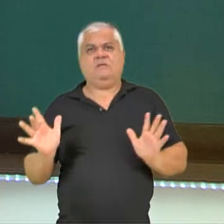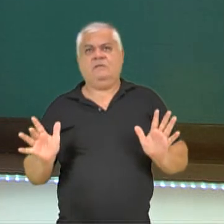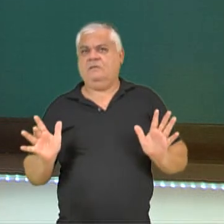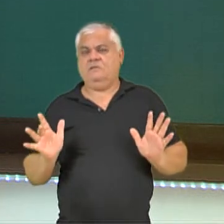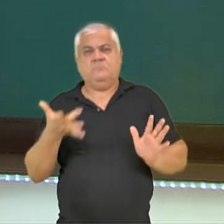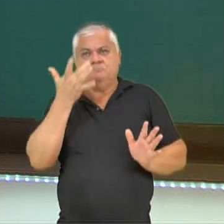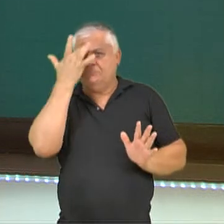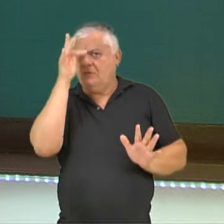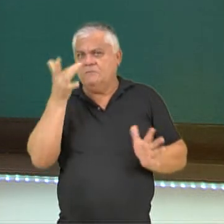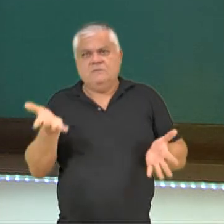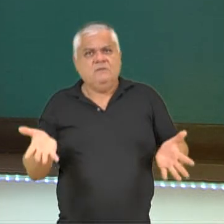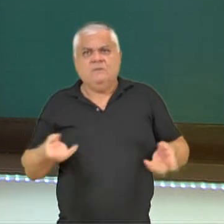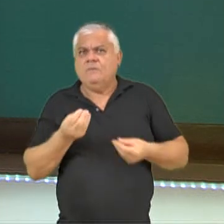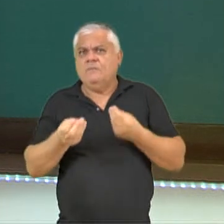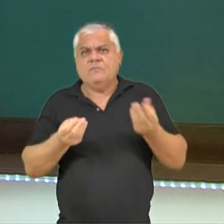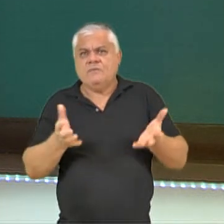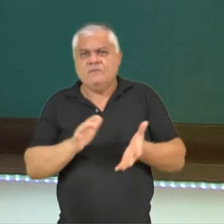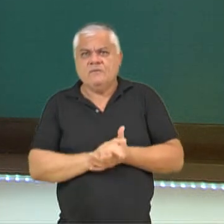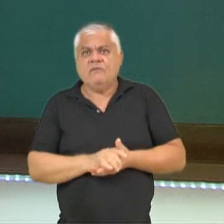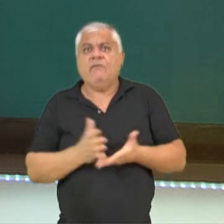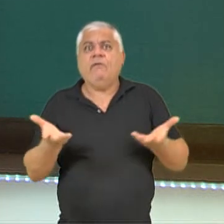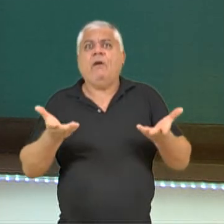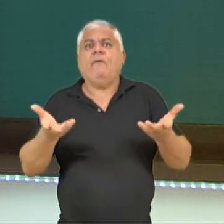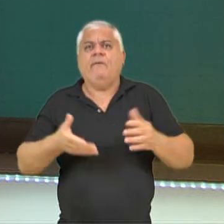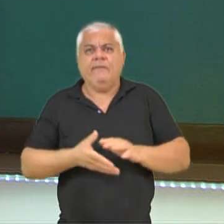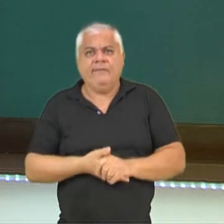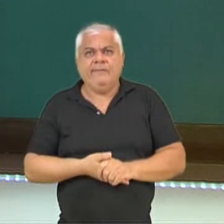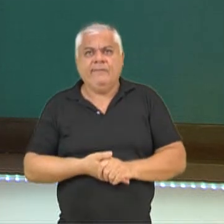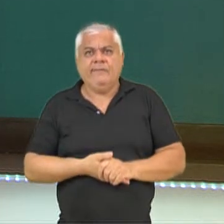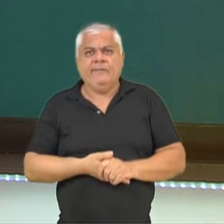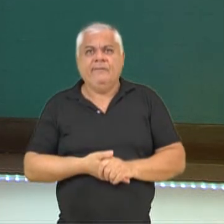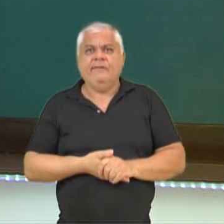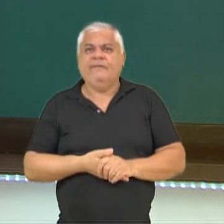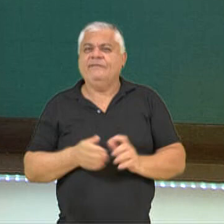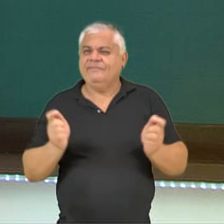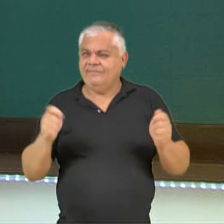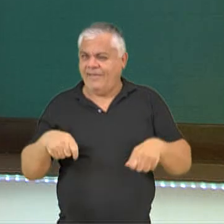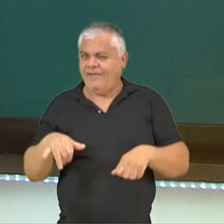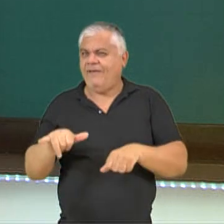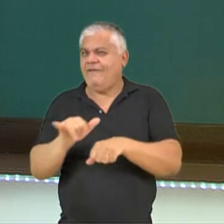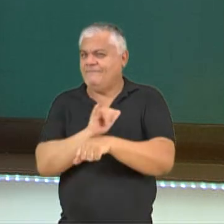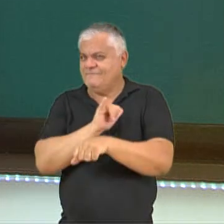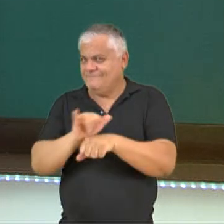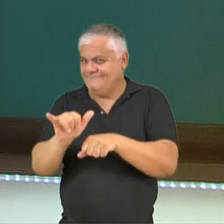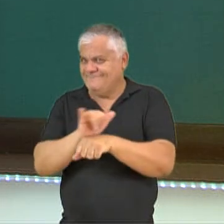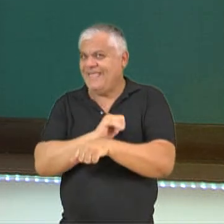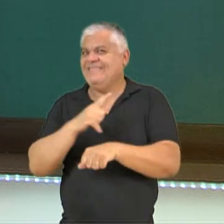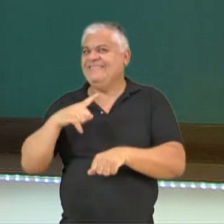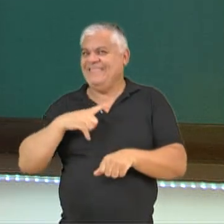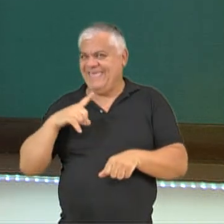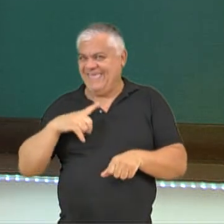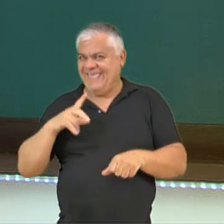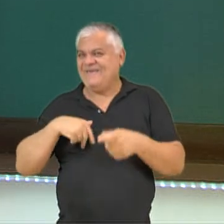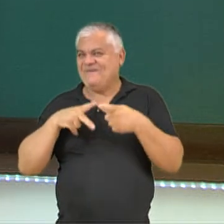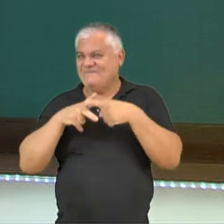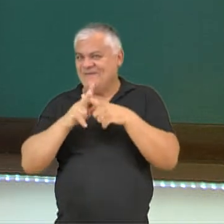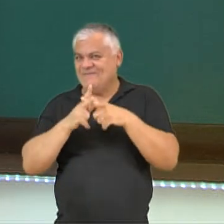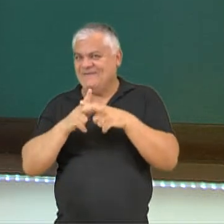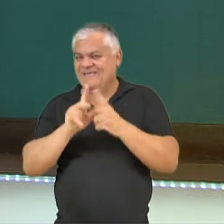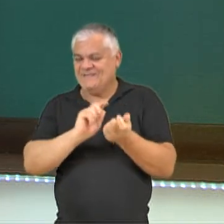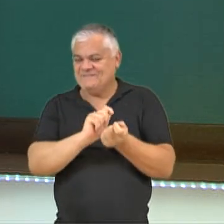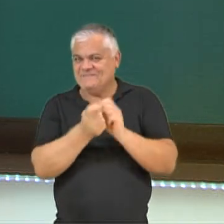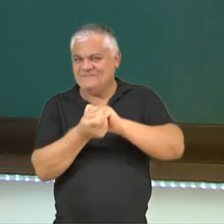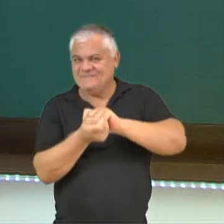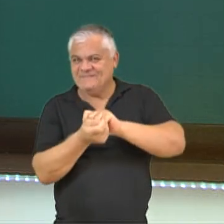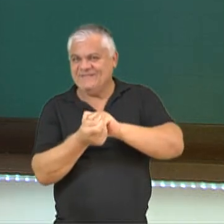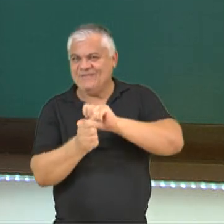a gente não sabe fazer. E agora, professora? A gente acha um jeitinho, uma ferramenta para poder mudar e cair